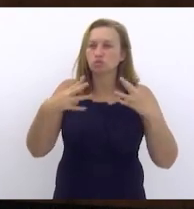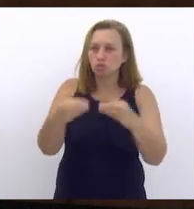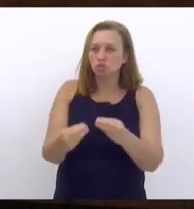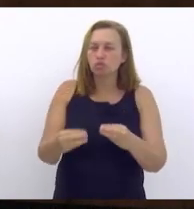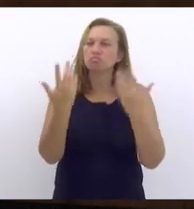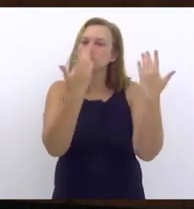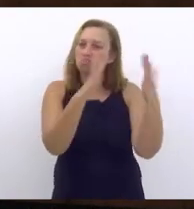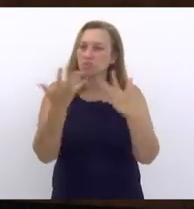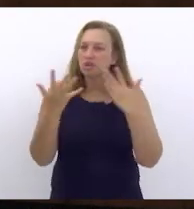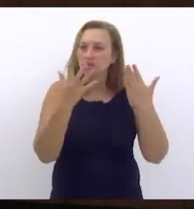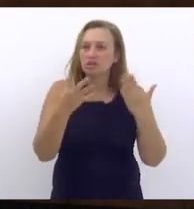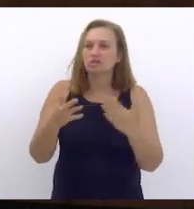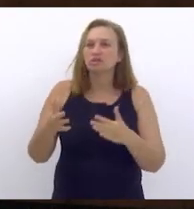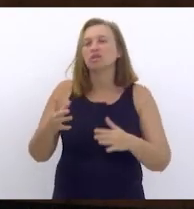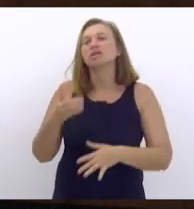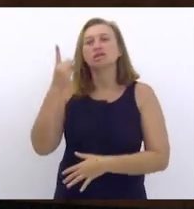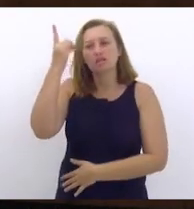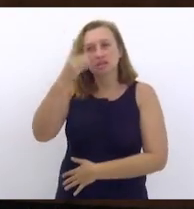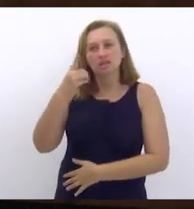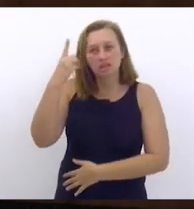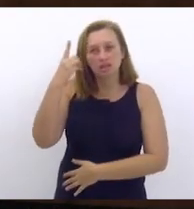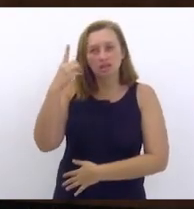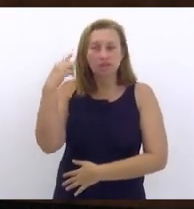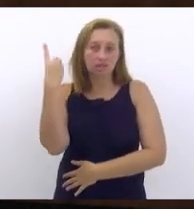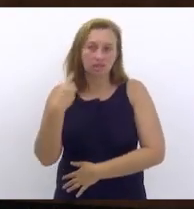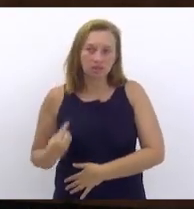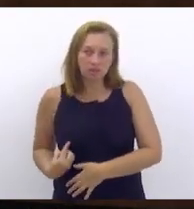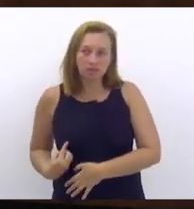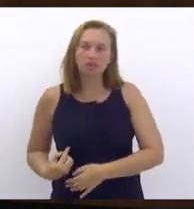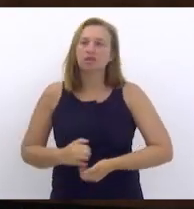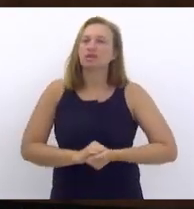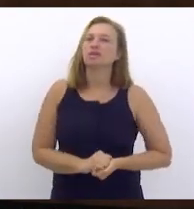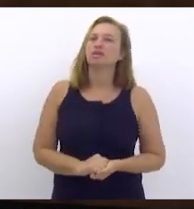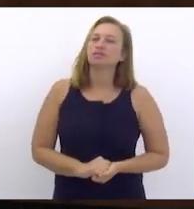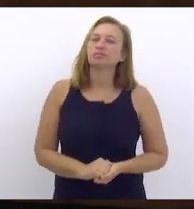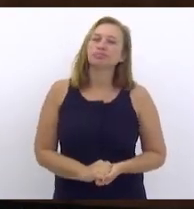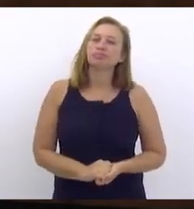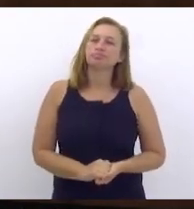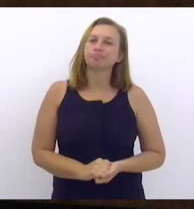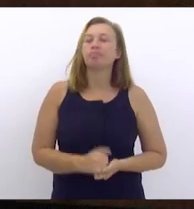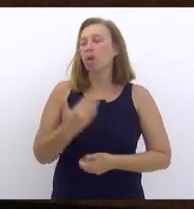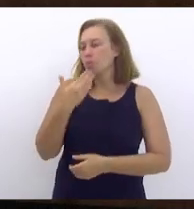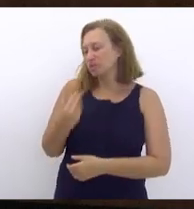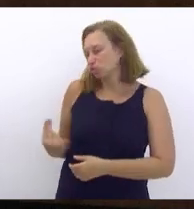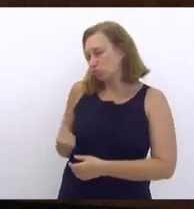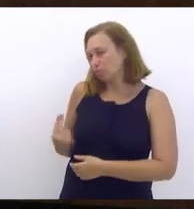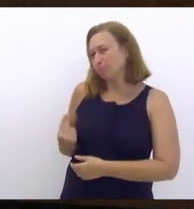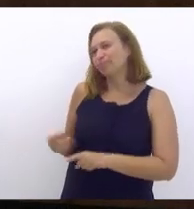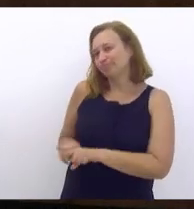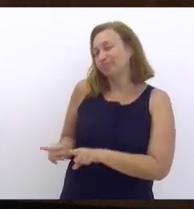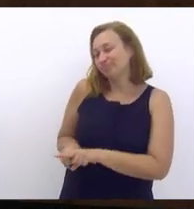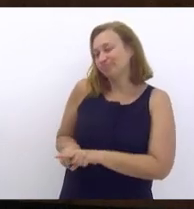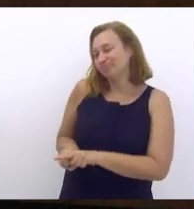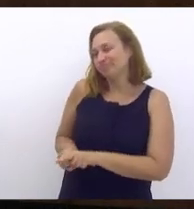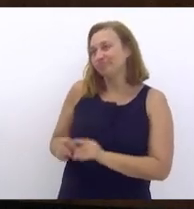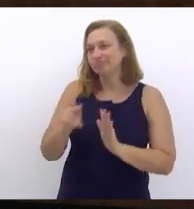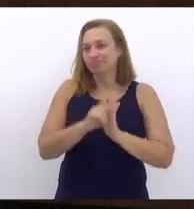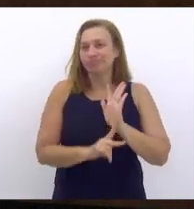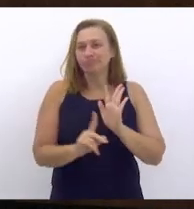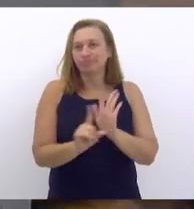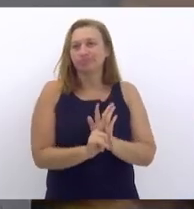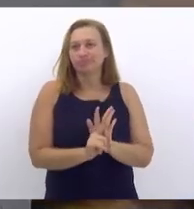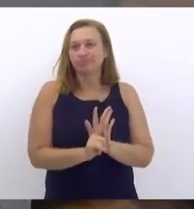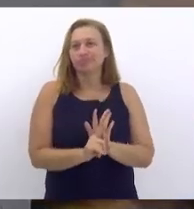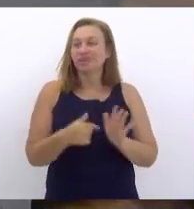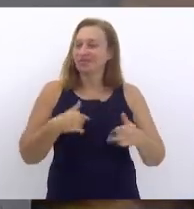de parabenizar a iniciativa da camarada Dani Balbi e, se possível, pedir a coautoria desse projeto de lei, que